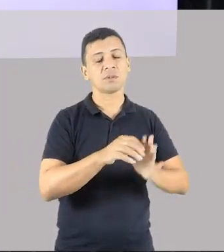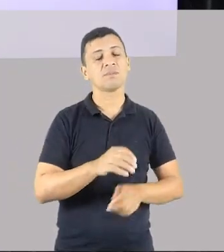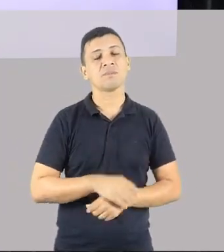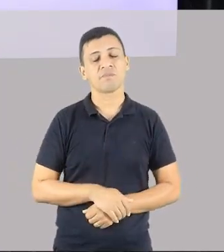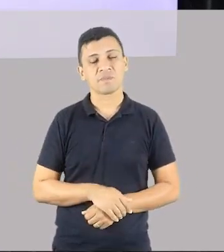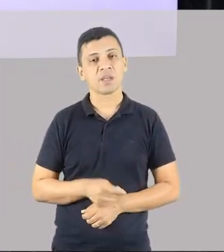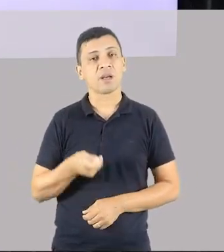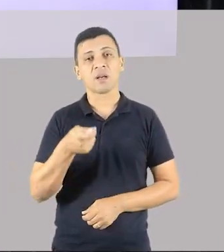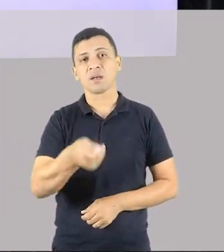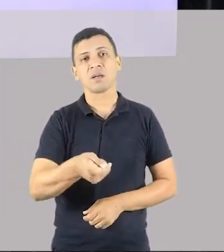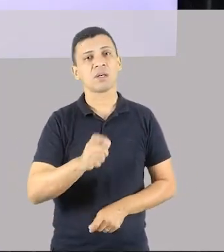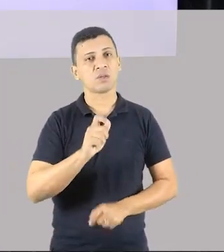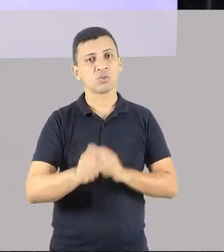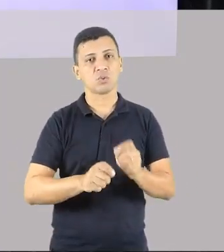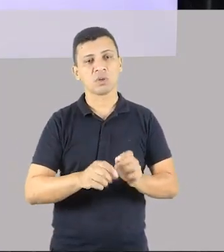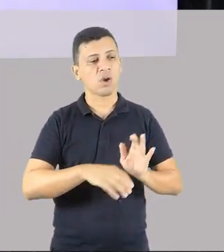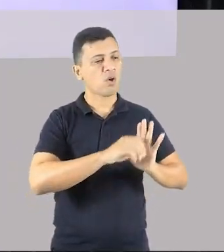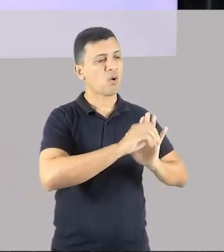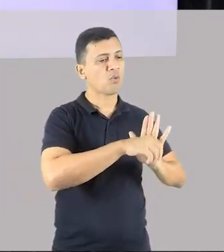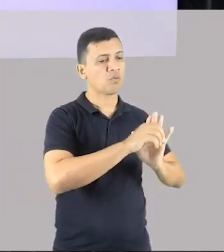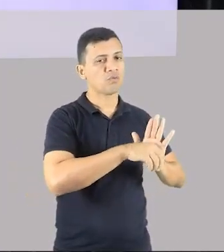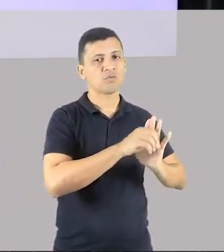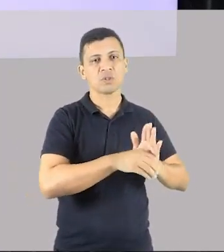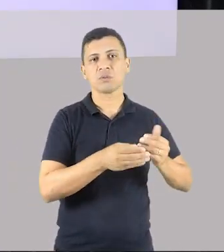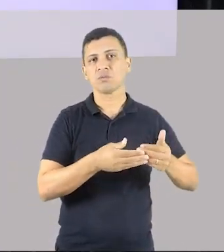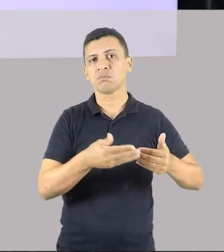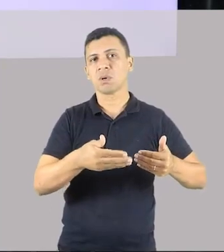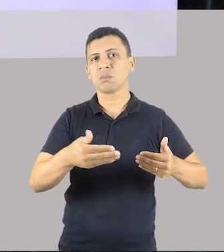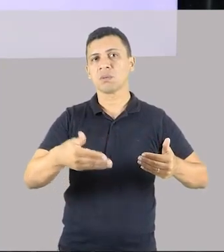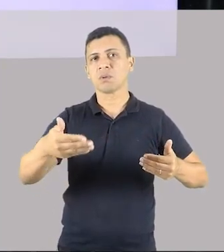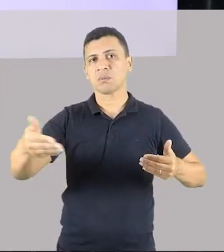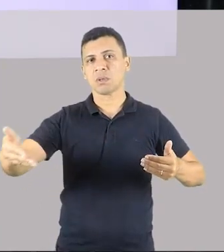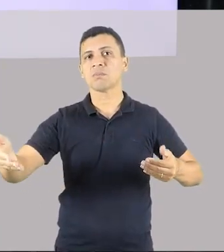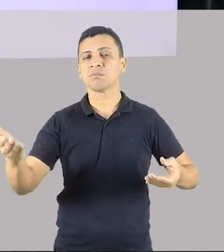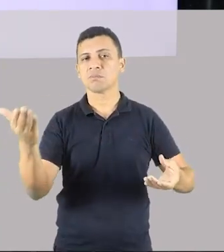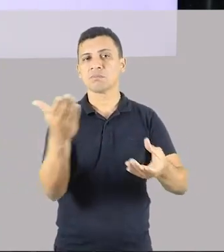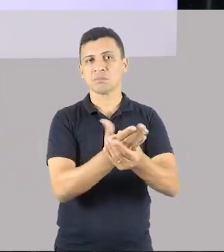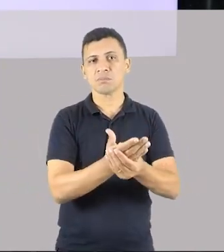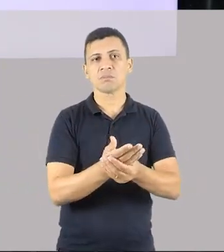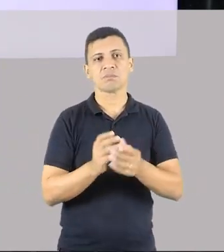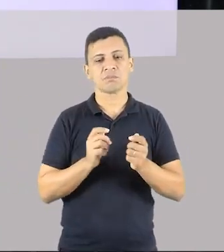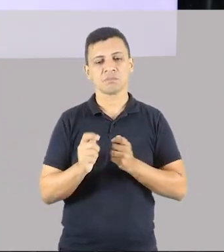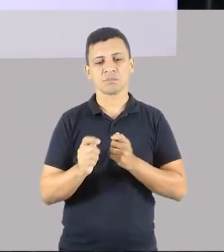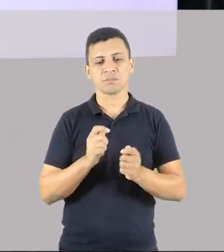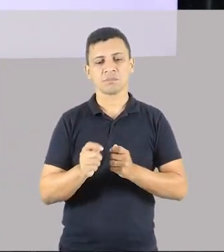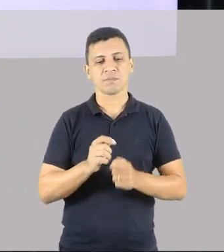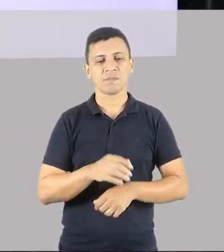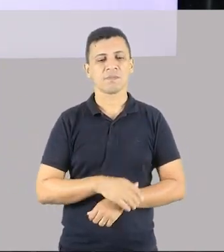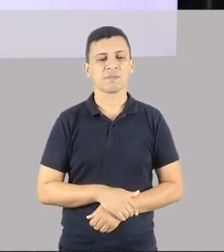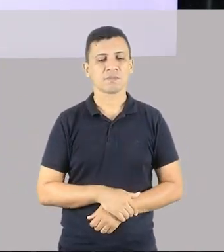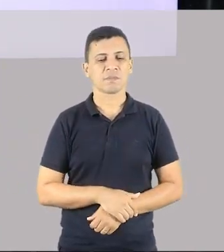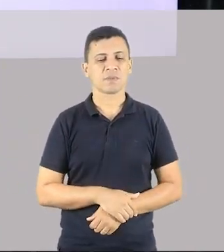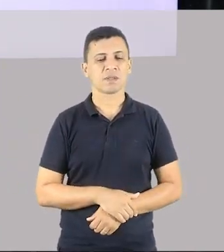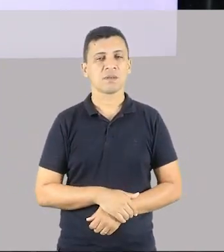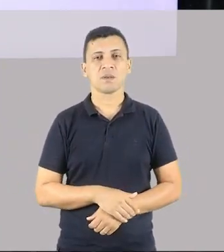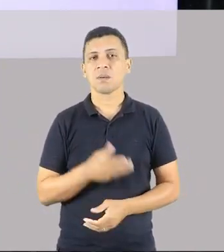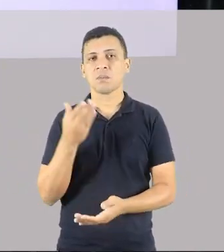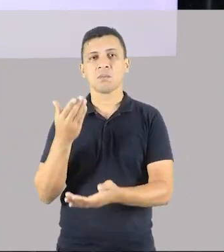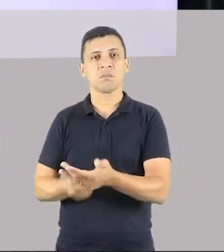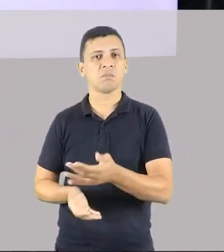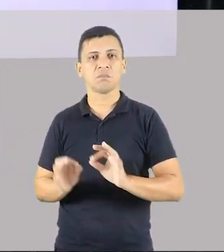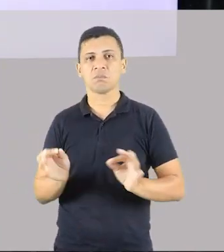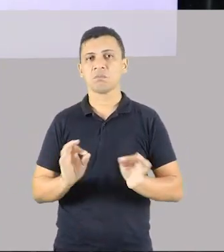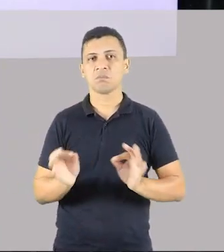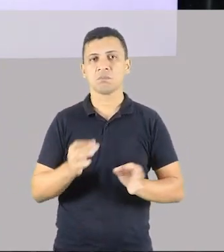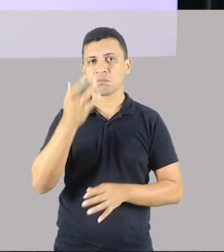ou seja, que garante a impulsão de ofício, o andamento de ofício do processo administrativo, sem prejuízo à atuação